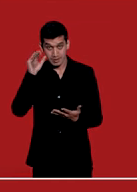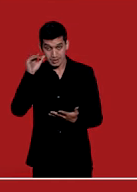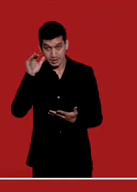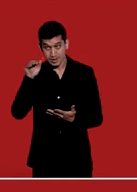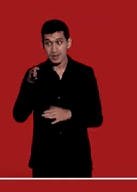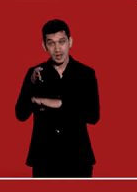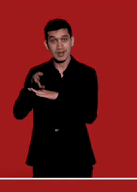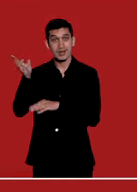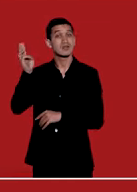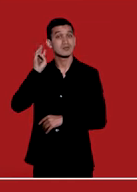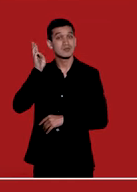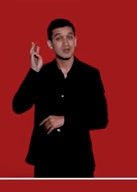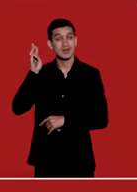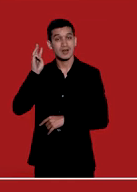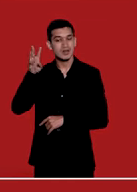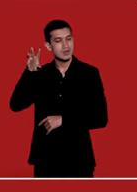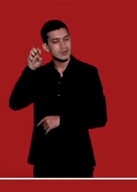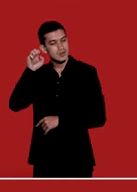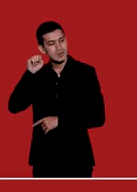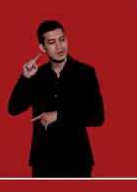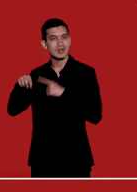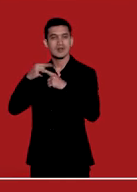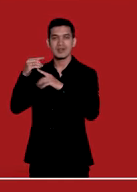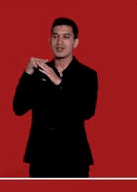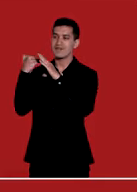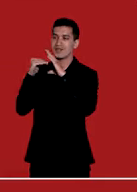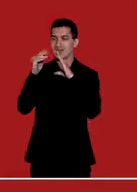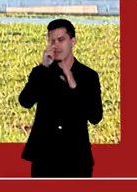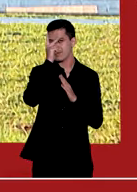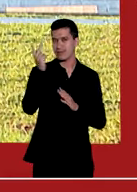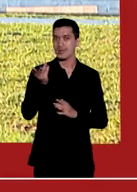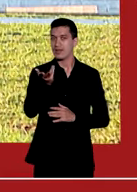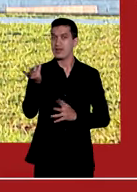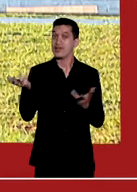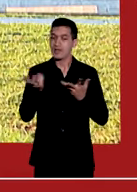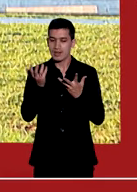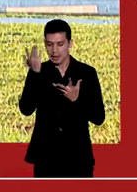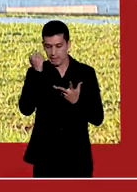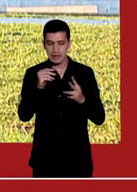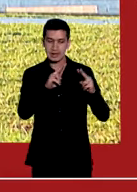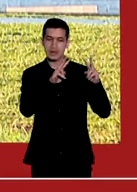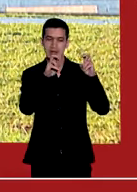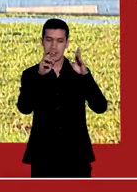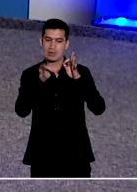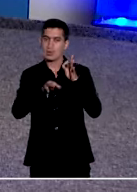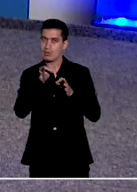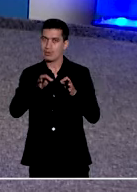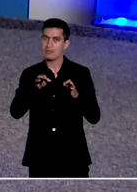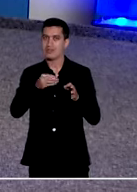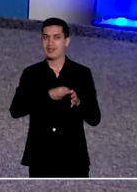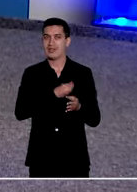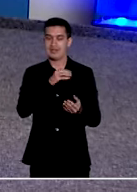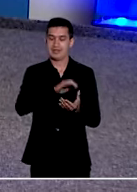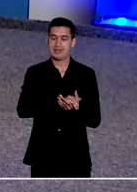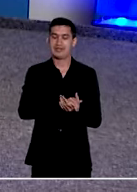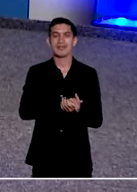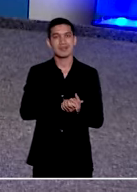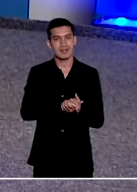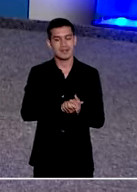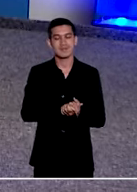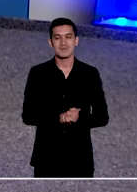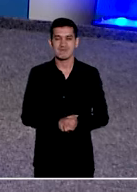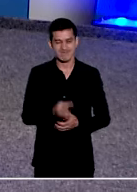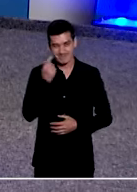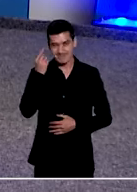depois compartilha com aquela pessoa que precisa saber sobre as implicações jurídicas em uma vida a dois tá aí E lembrando